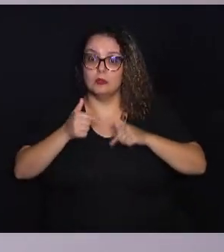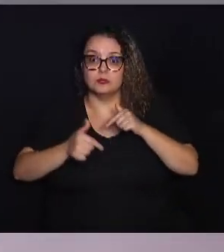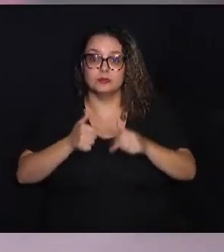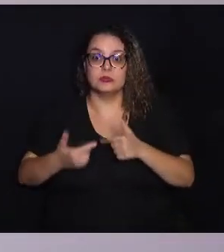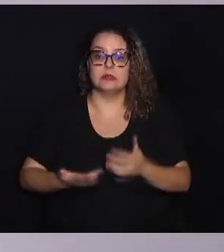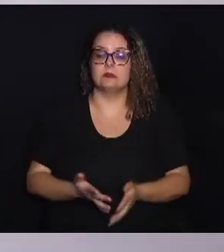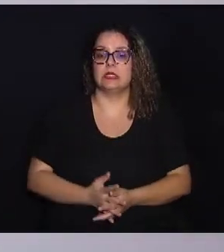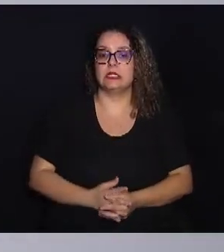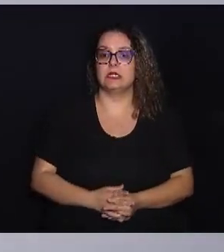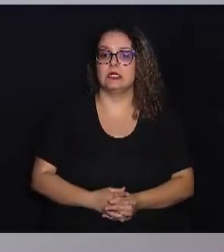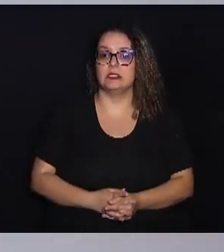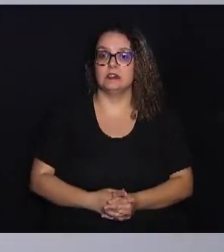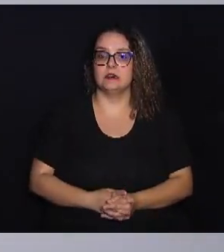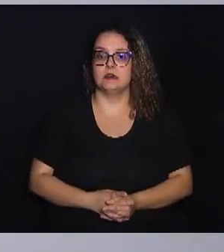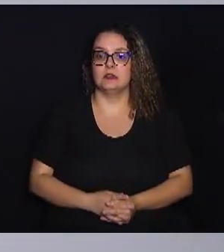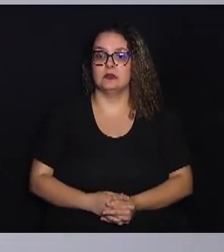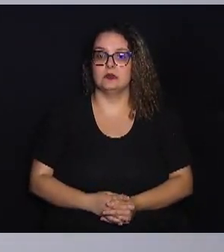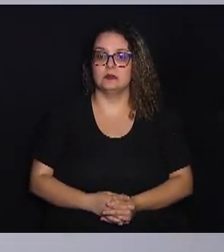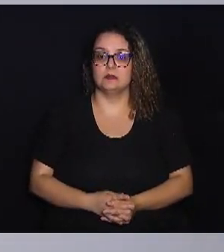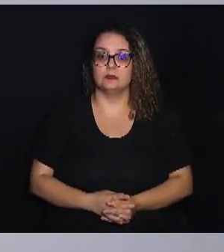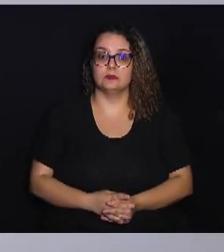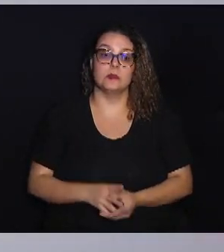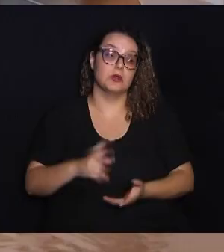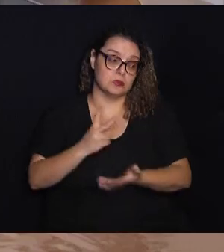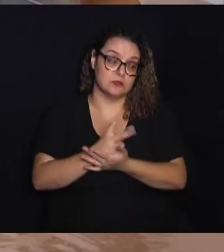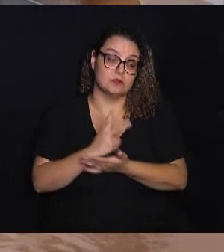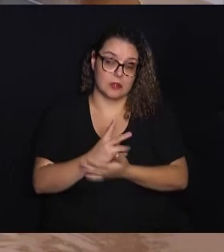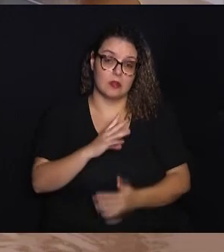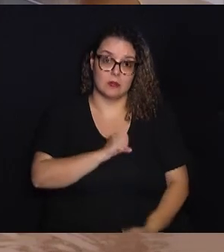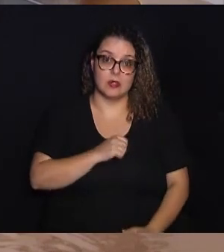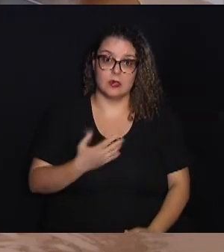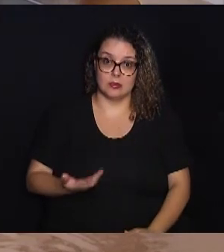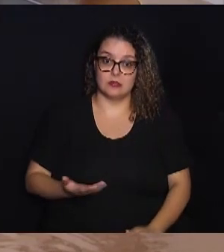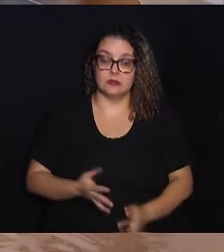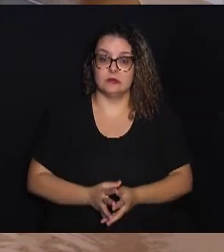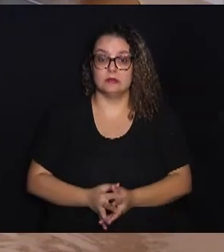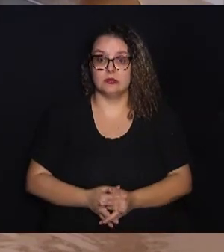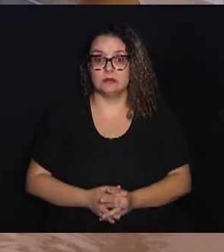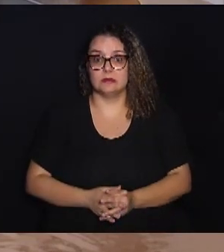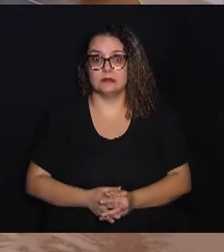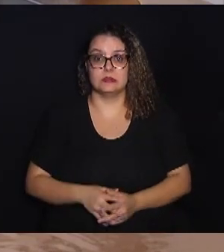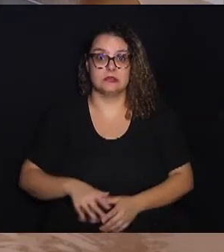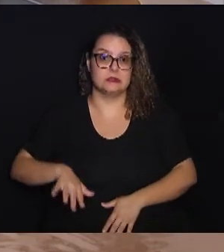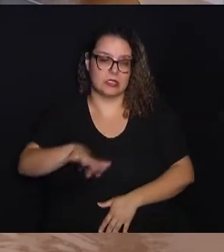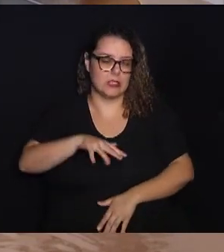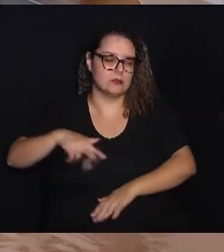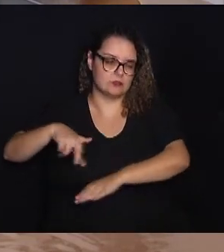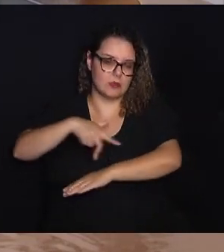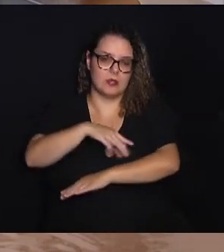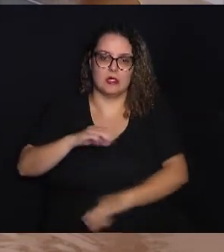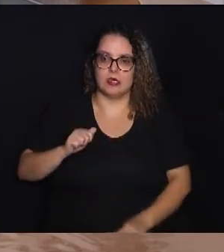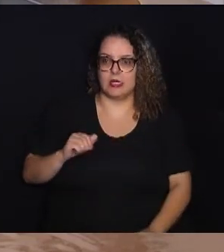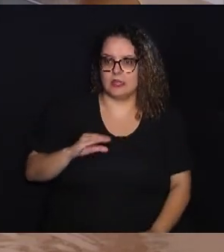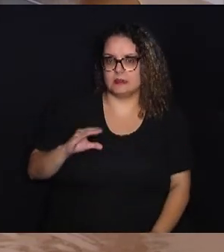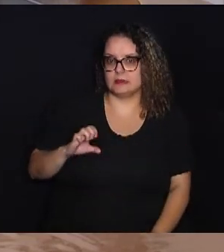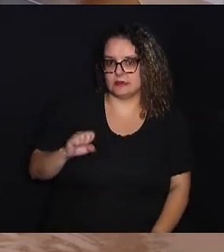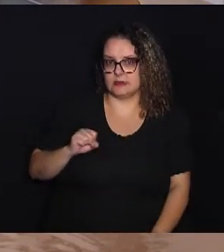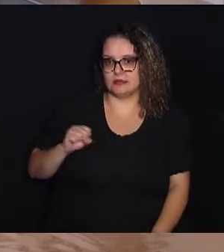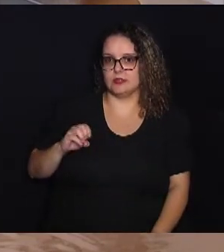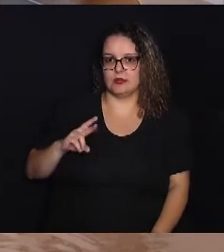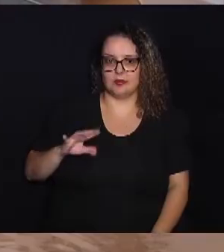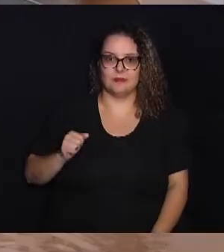plástica fora do Brasil. Via muitas pessoas fora trabalhando e achei muito interessante essa versatilidade